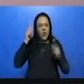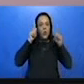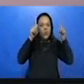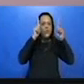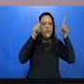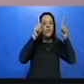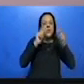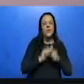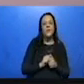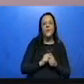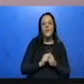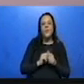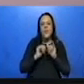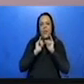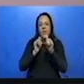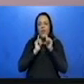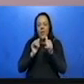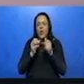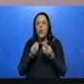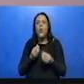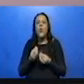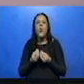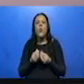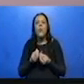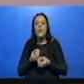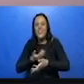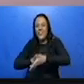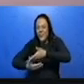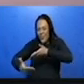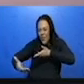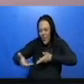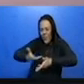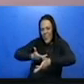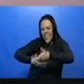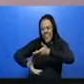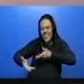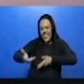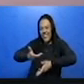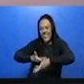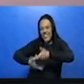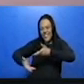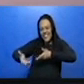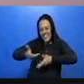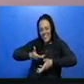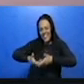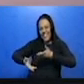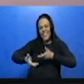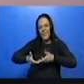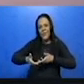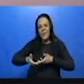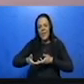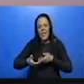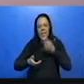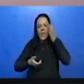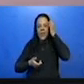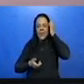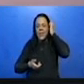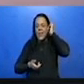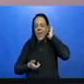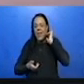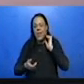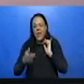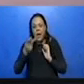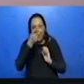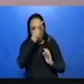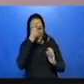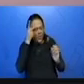contadas de uma forma muito envolvente, certo? Então, elas buscam realmente